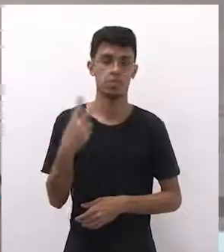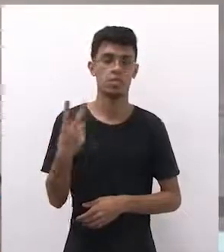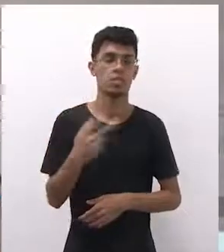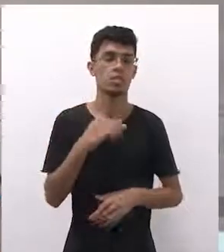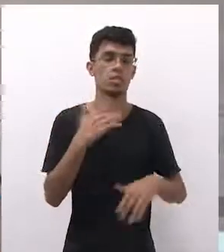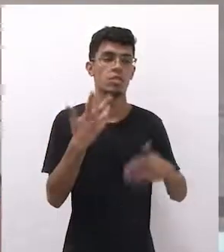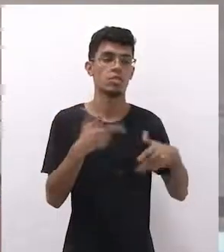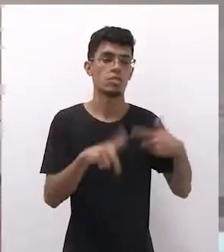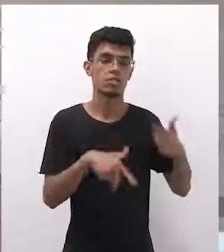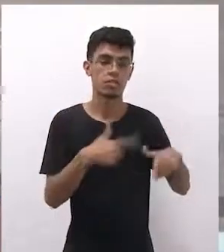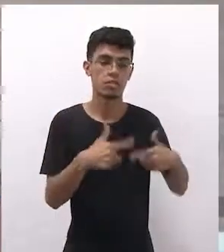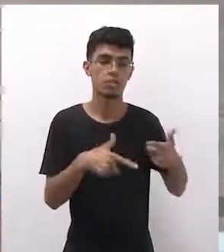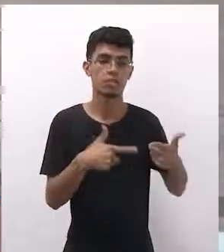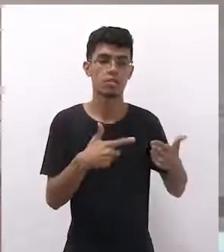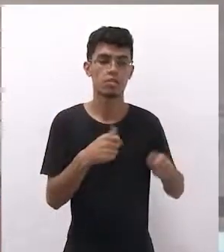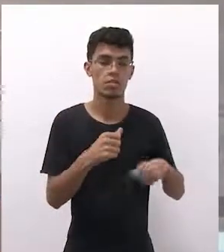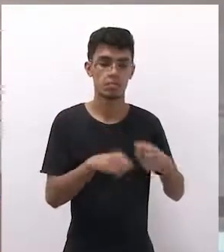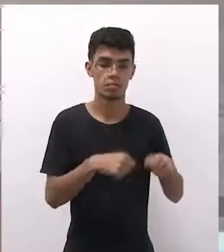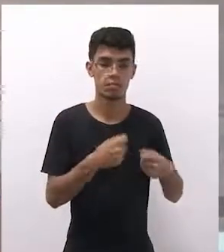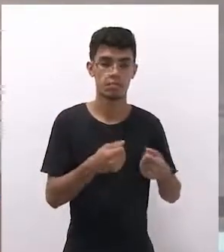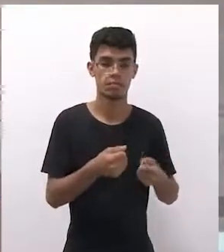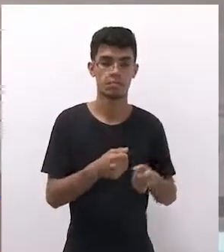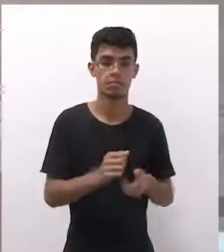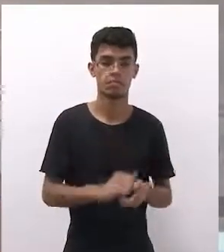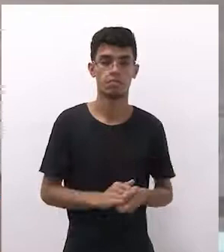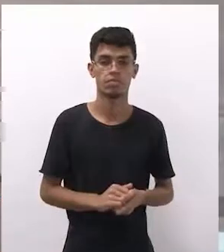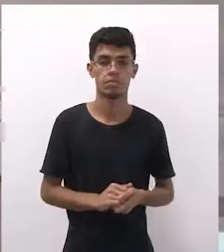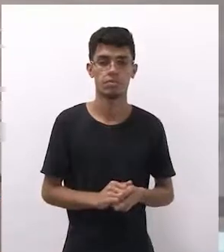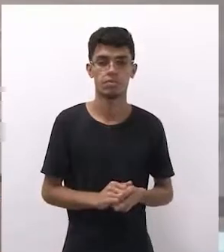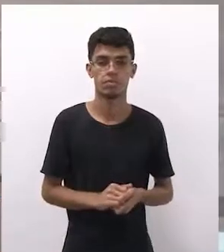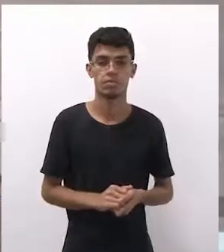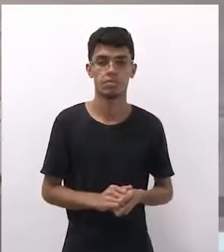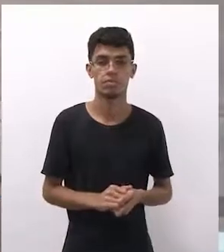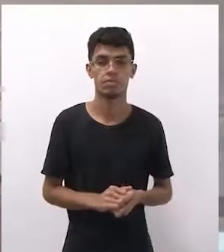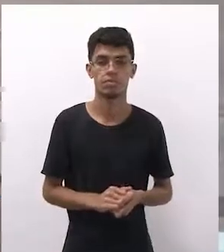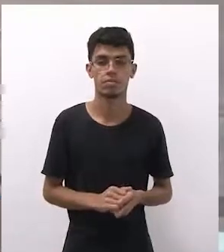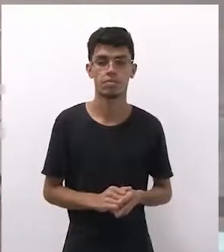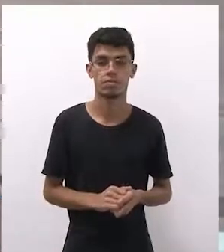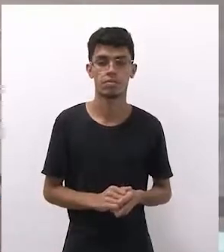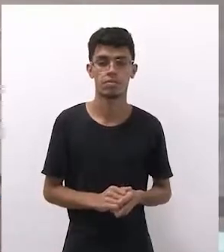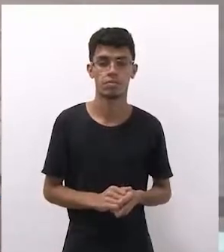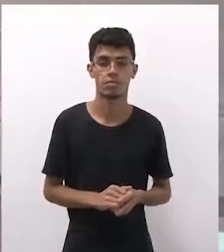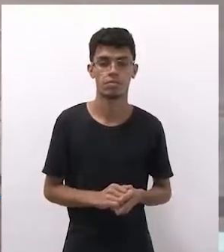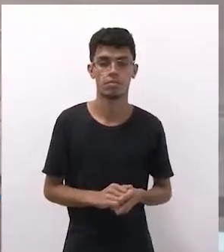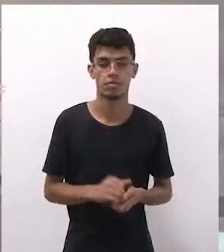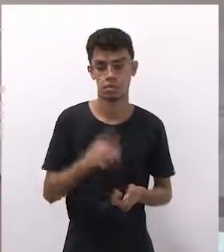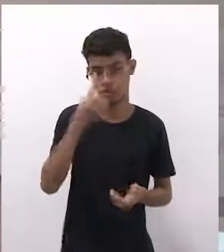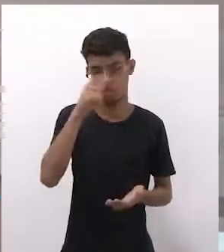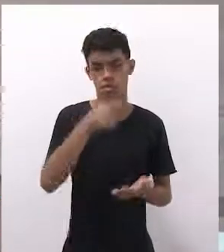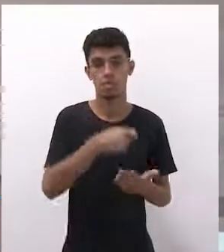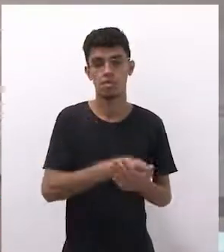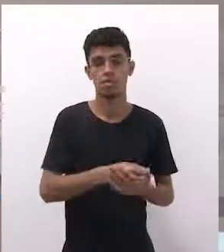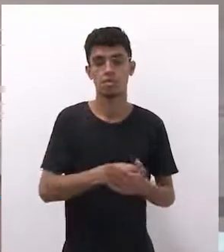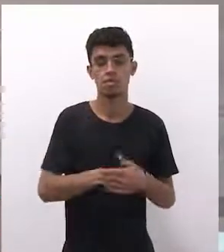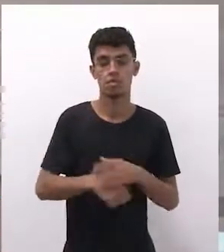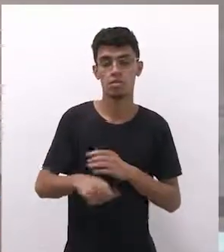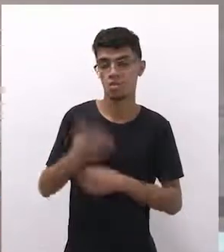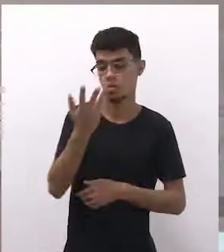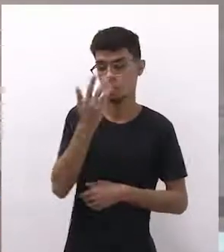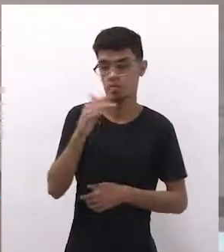bem público, para visibilizar isso, que quando a gente toma esse tipo de medida, a gente não está cuidando a